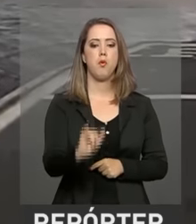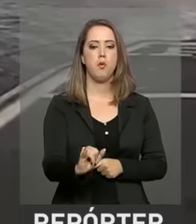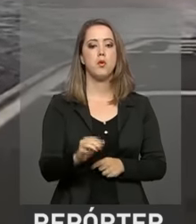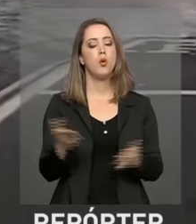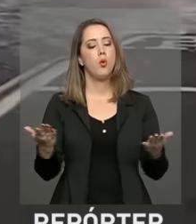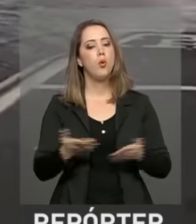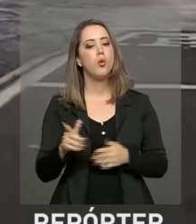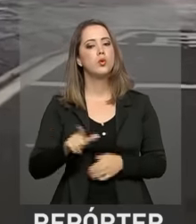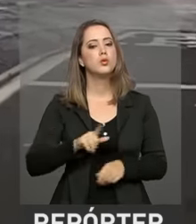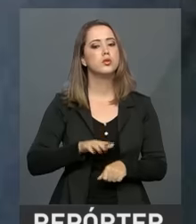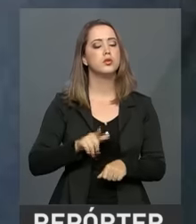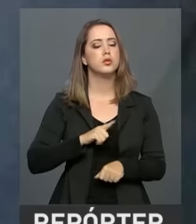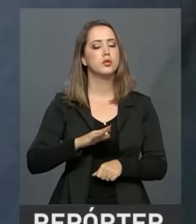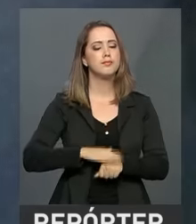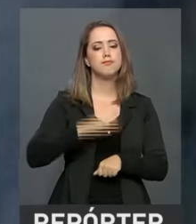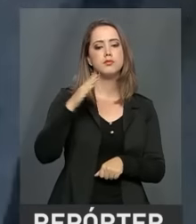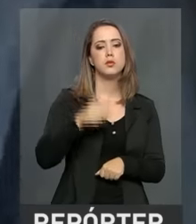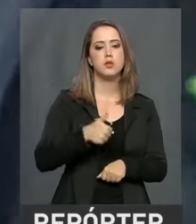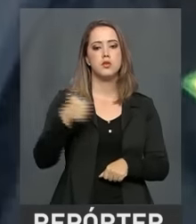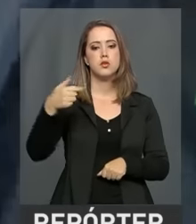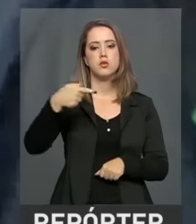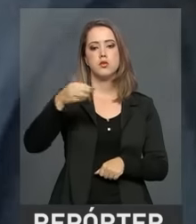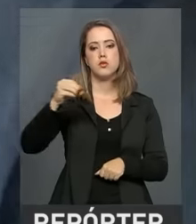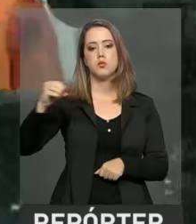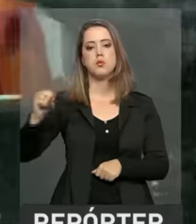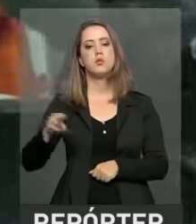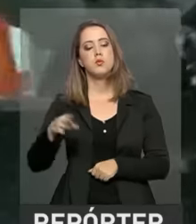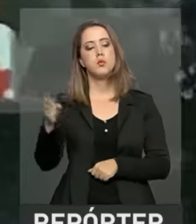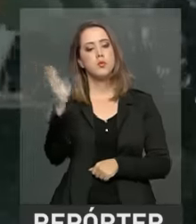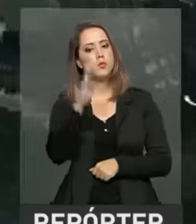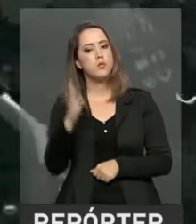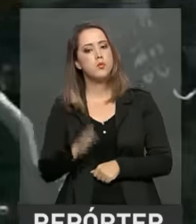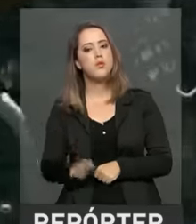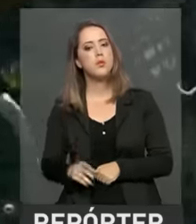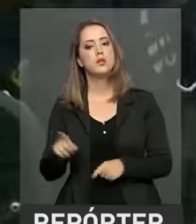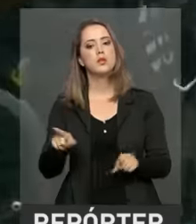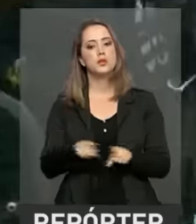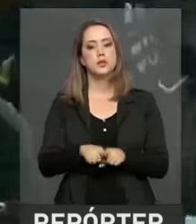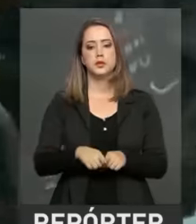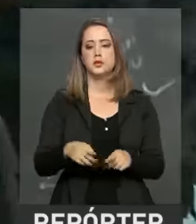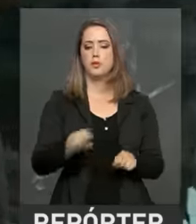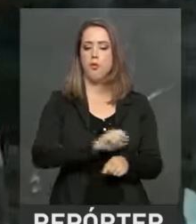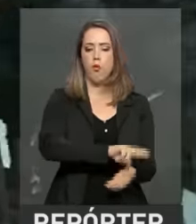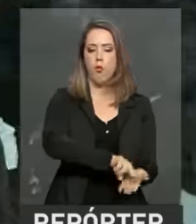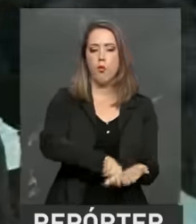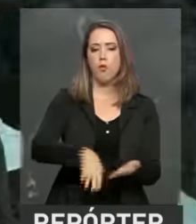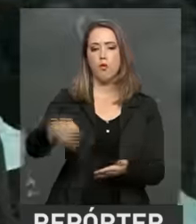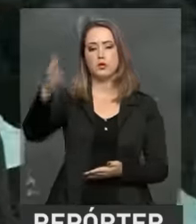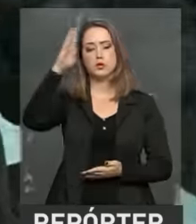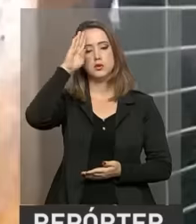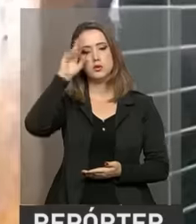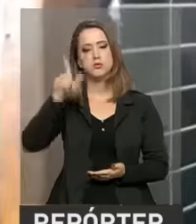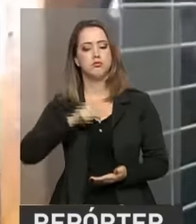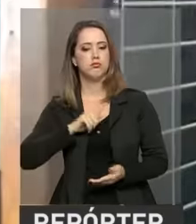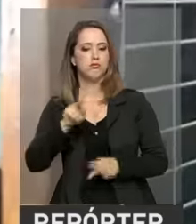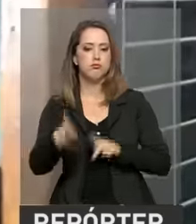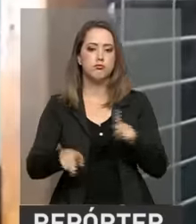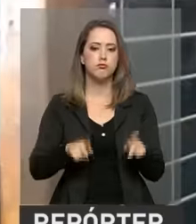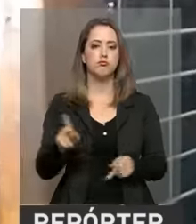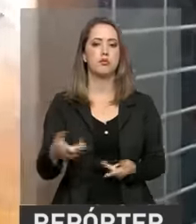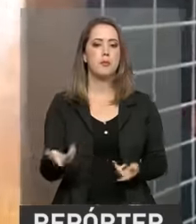1700 brasileiros participam de missões de paz entre eles civis e militares de todas as armas